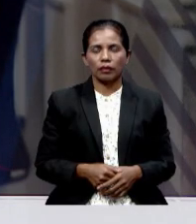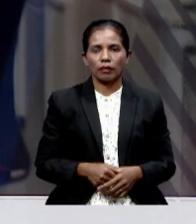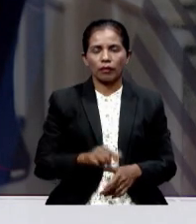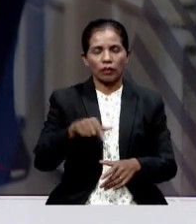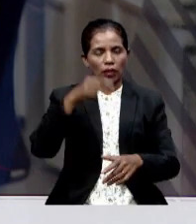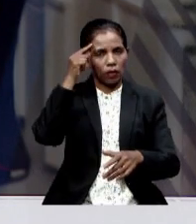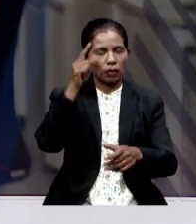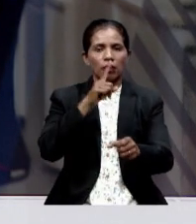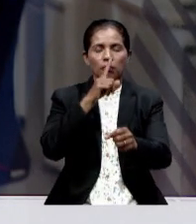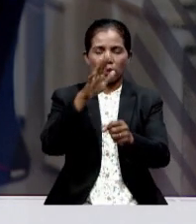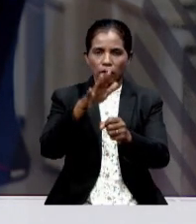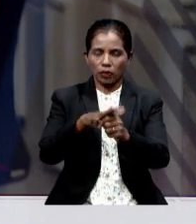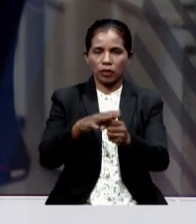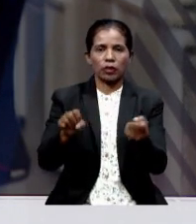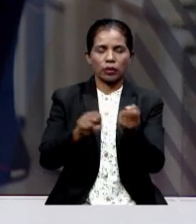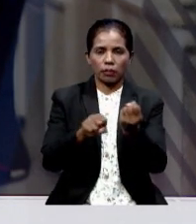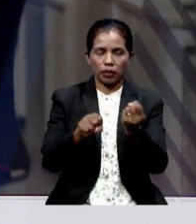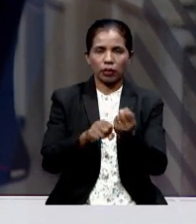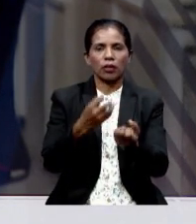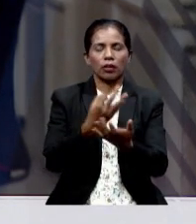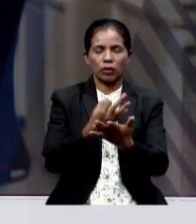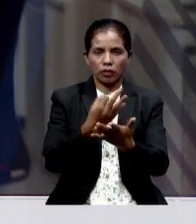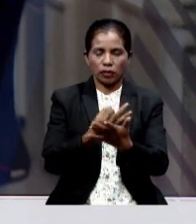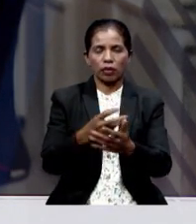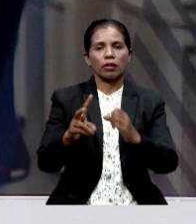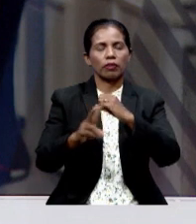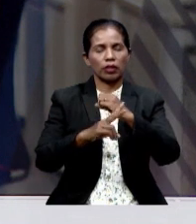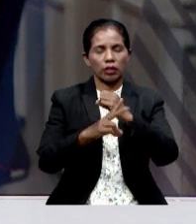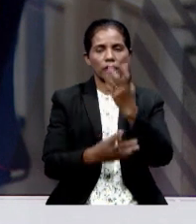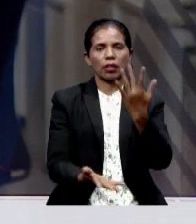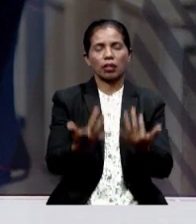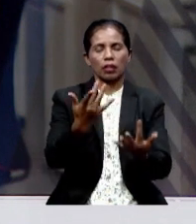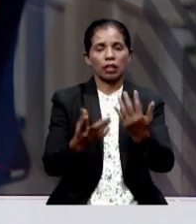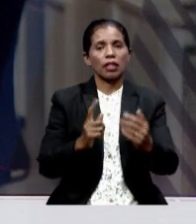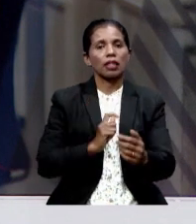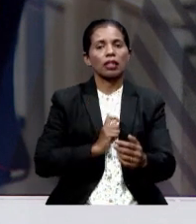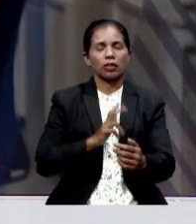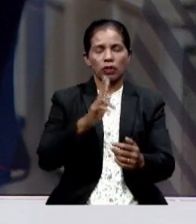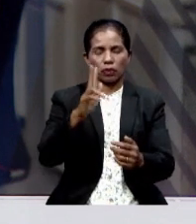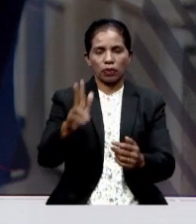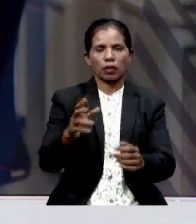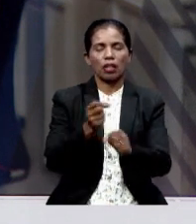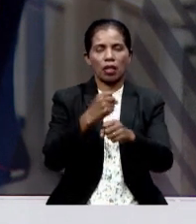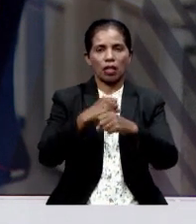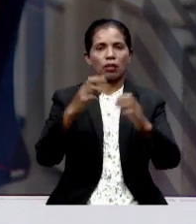Governo promete se apoio orçamento para vítima incêndio quarentena Tacitolo ou reconstruir